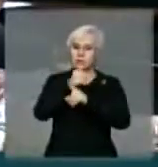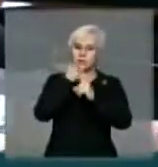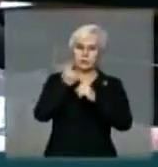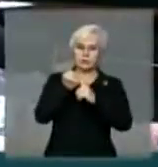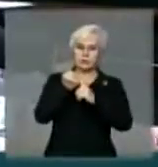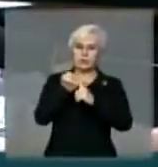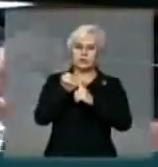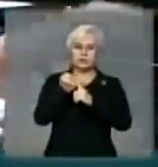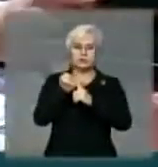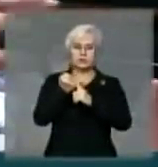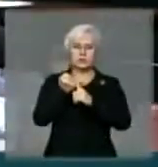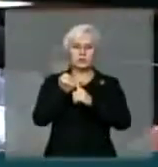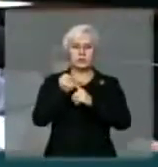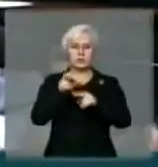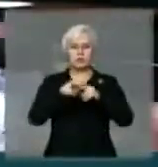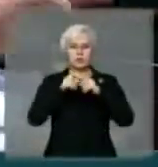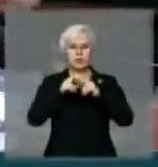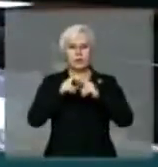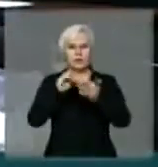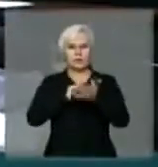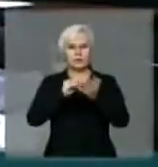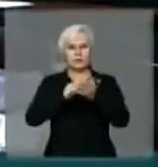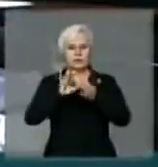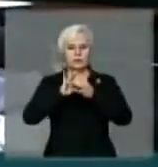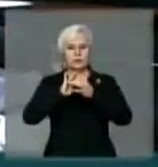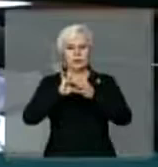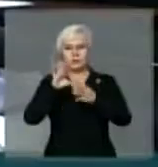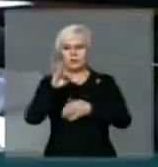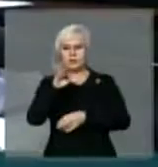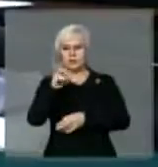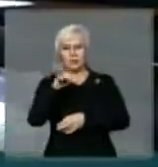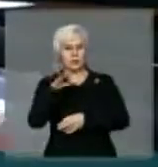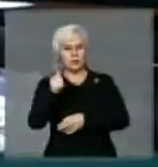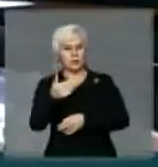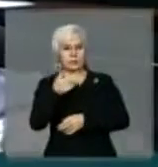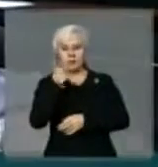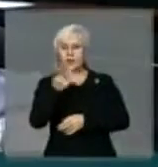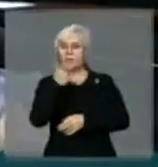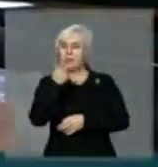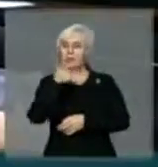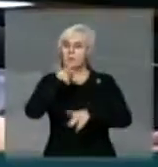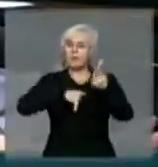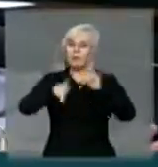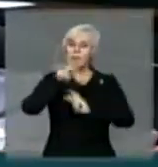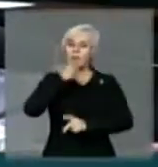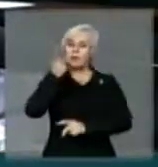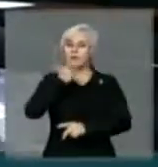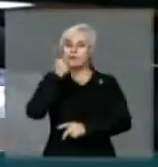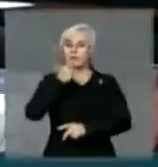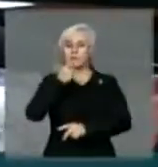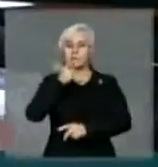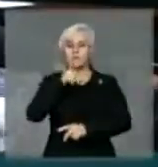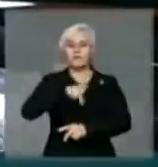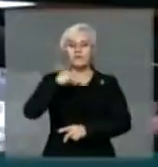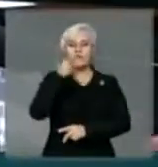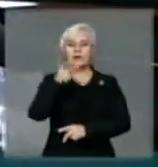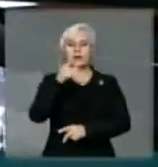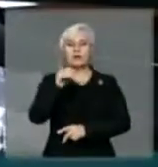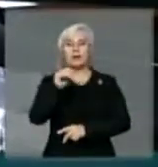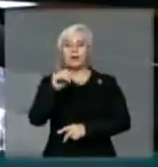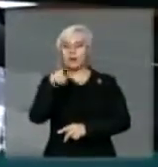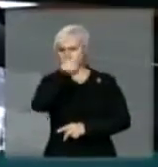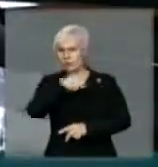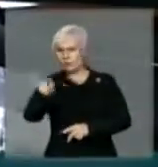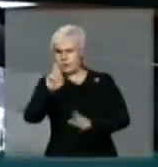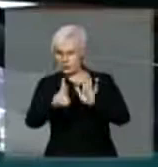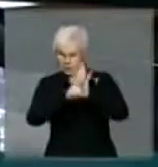não nos representam, não é simplesmente um ataque aos que estão aqui, de forma generalizada, que é injusto. Nem todos, independente de que